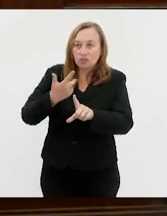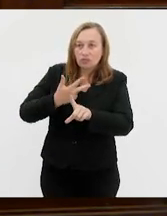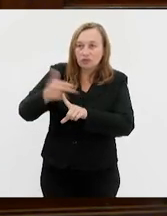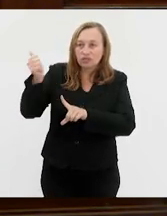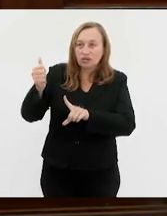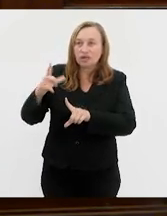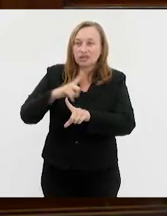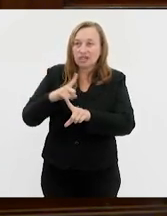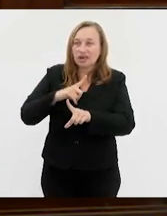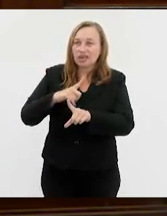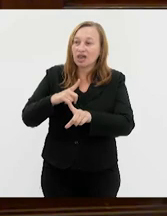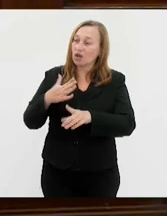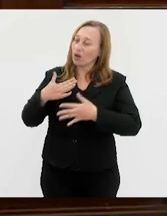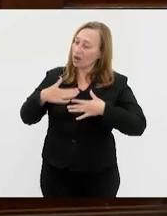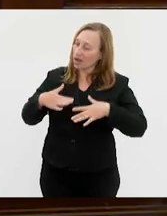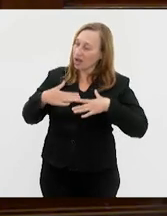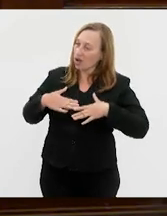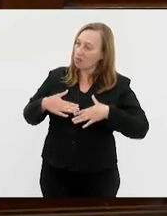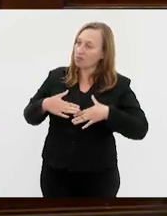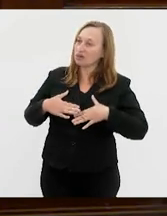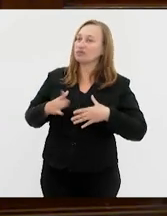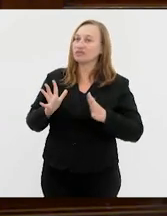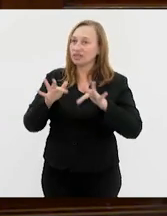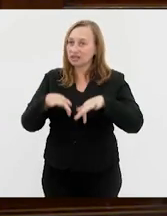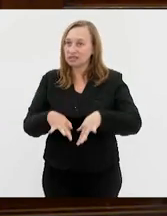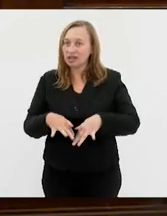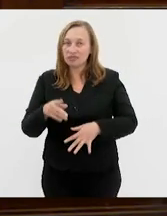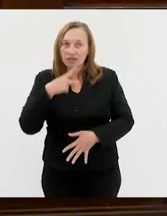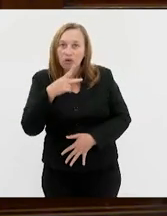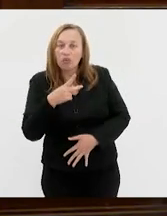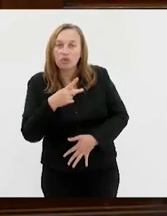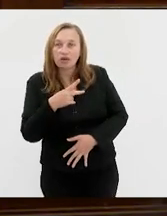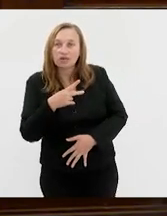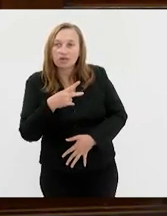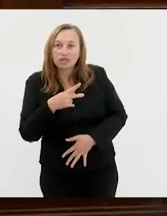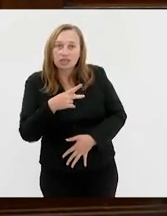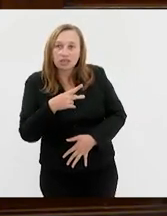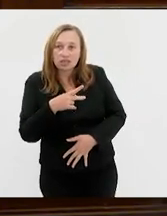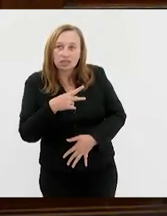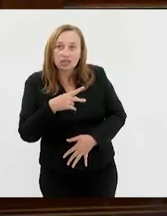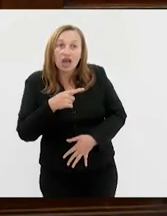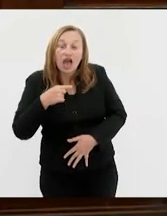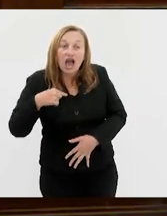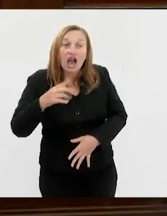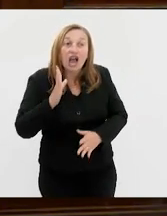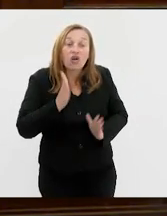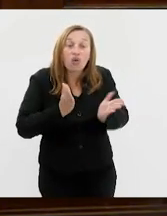quieto. Deixou acabar, virou para mim e falou assim: ó, vai lá em cima agora